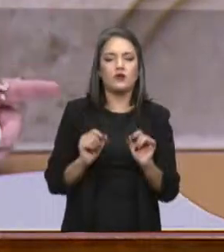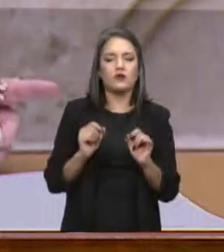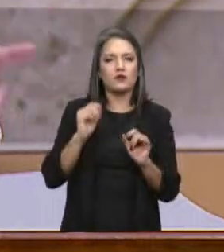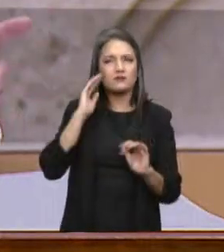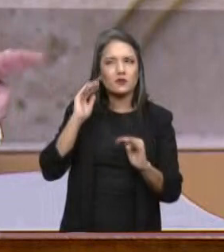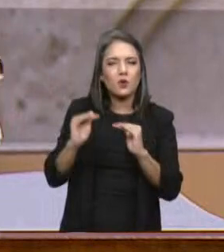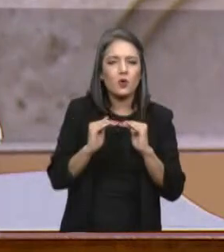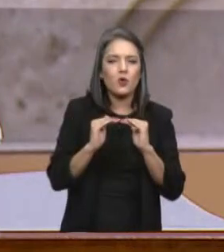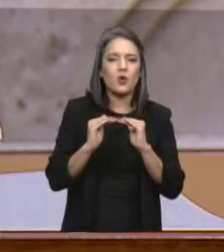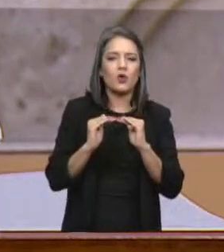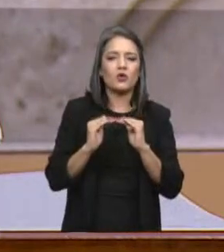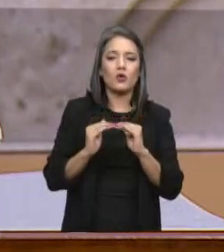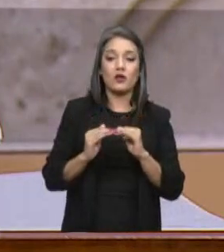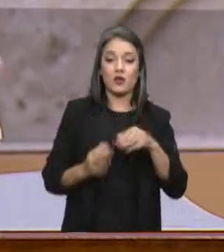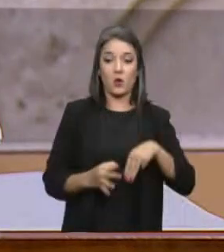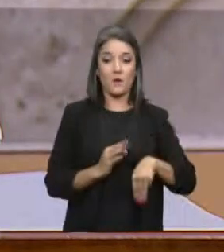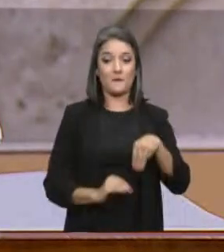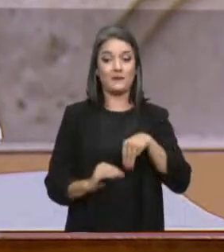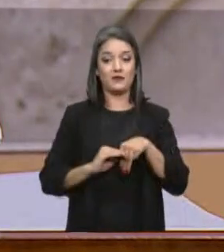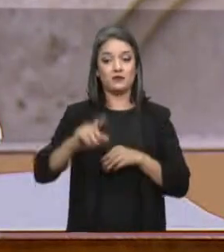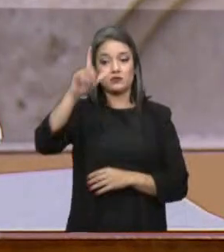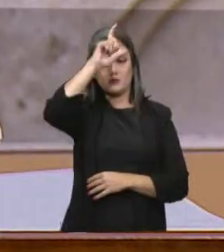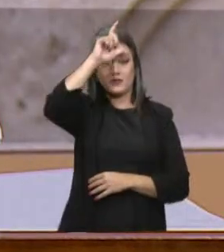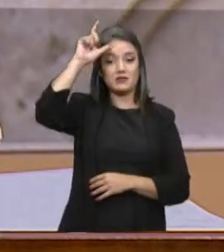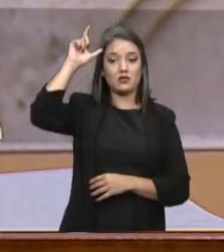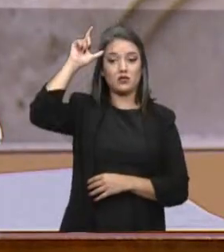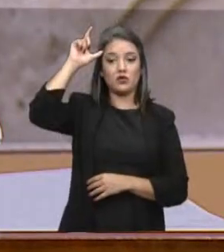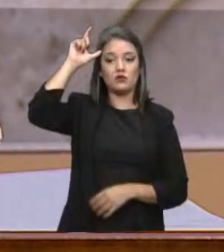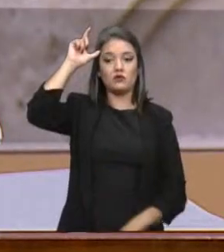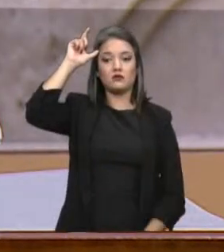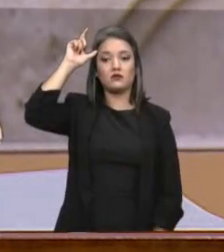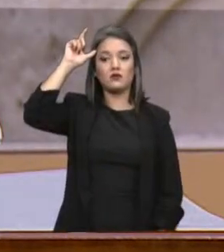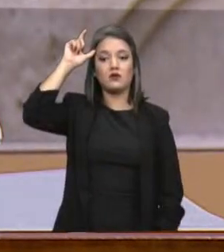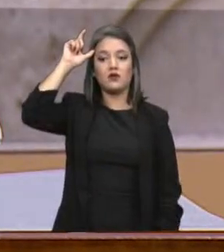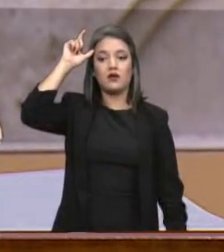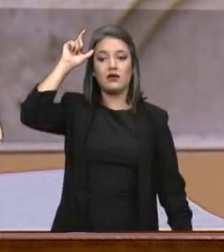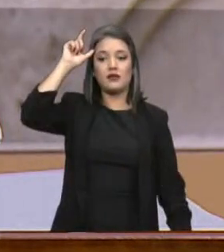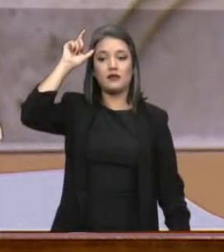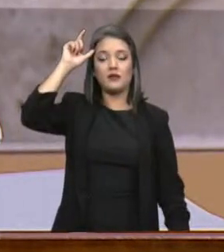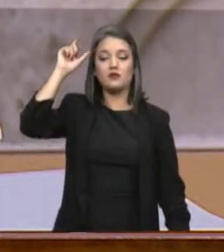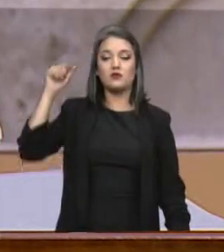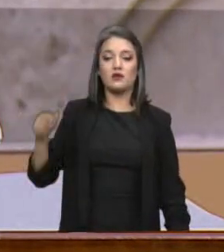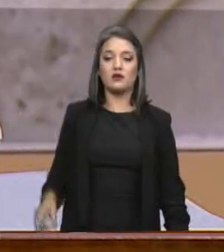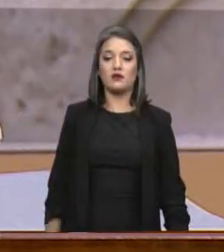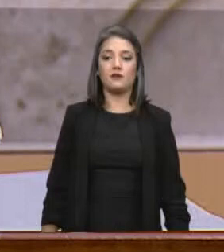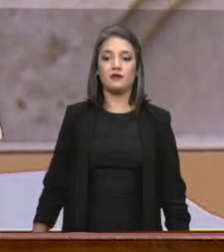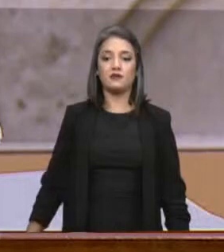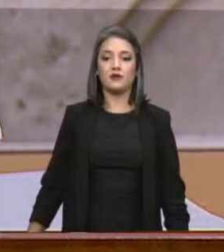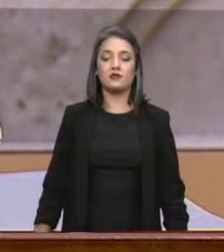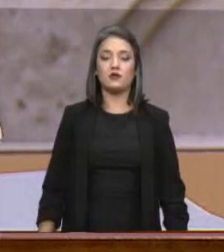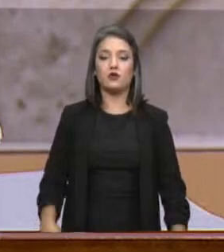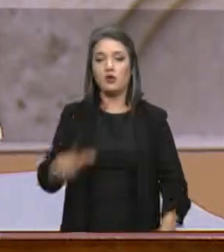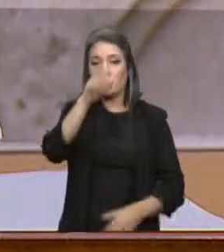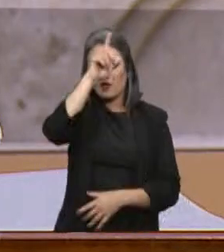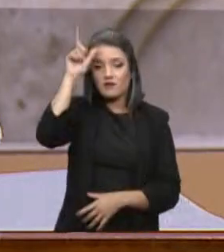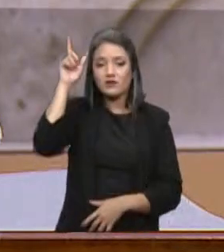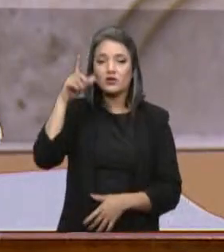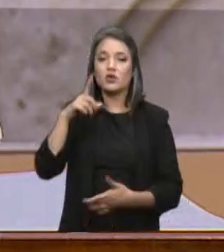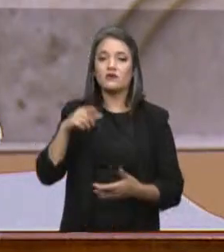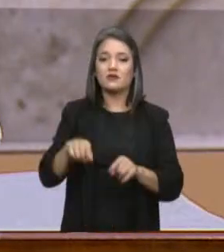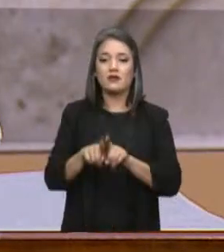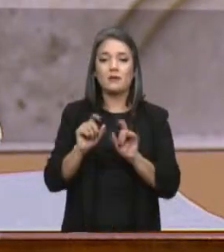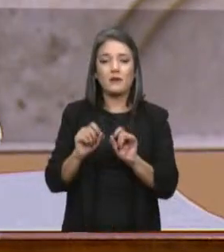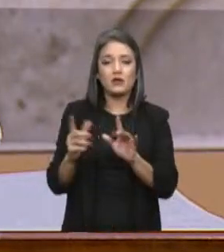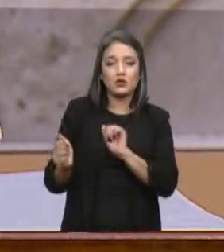precursor o Ministro Ricardo Lewandowski distribuído distribuindo os